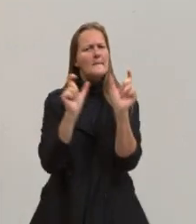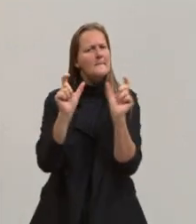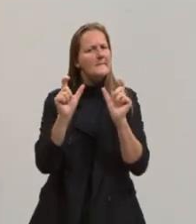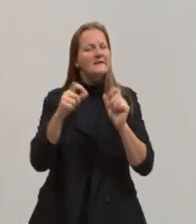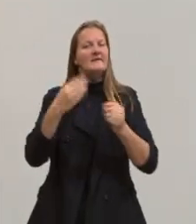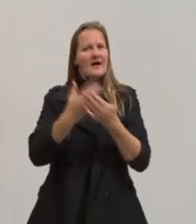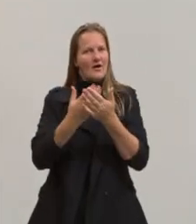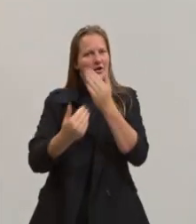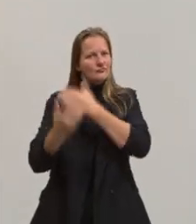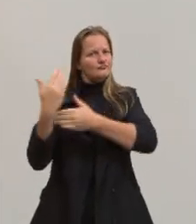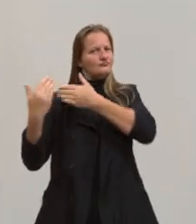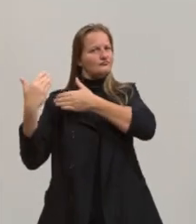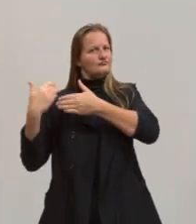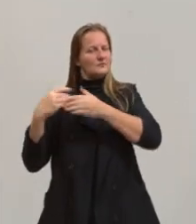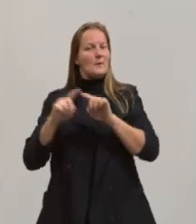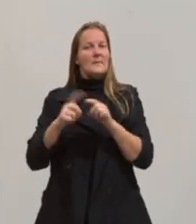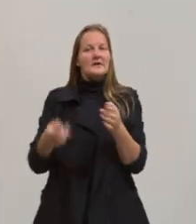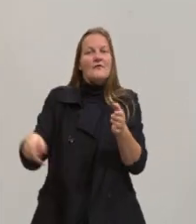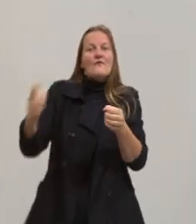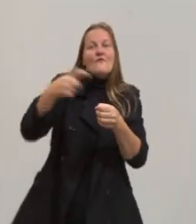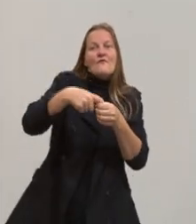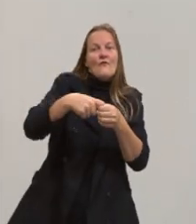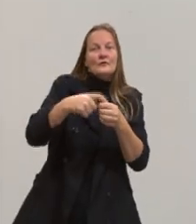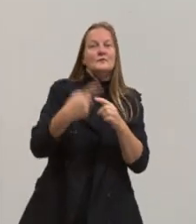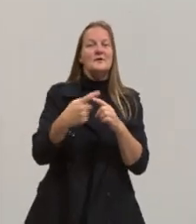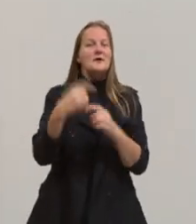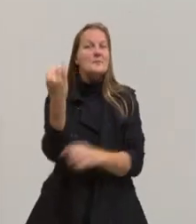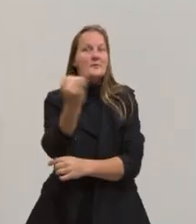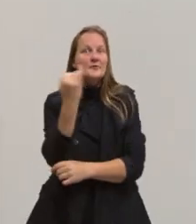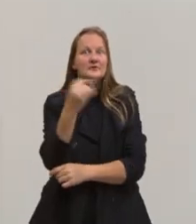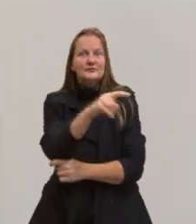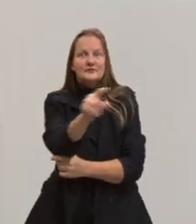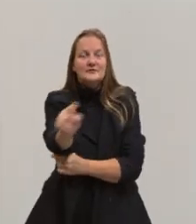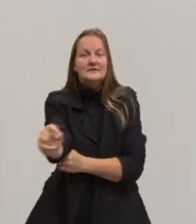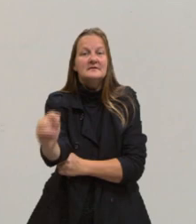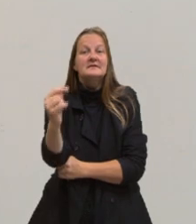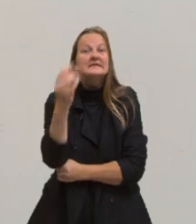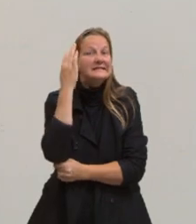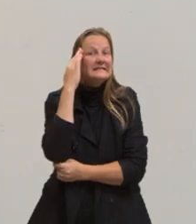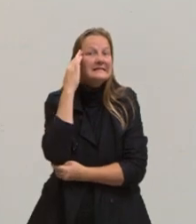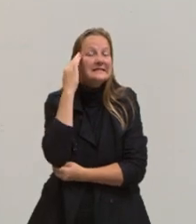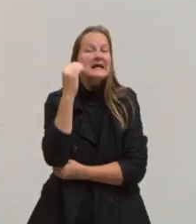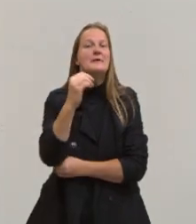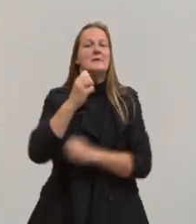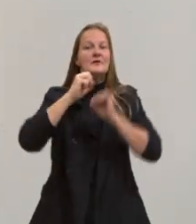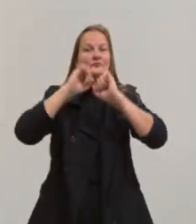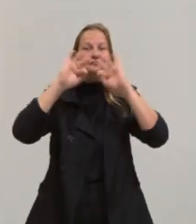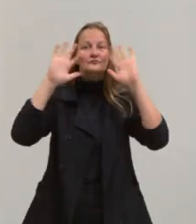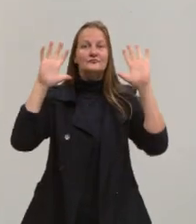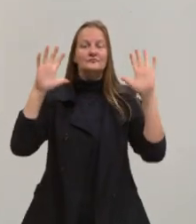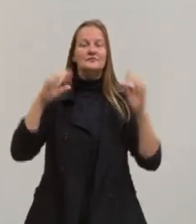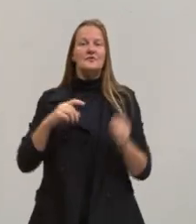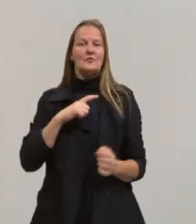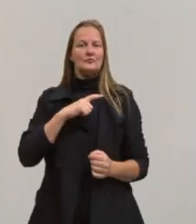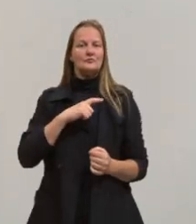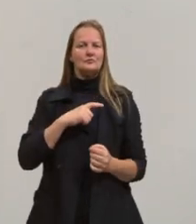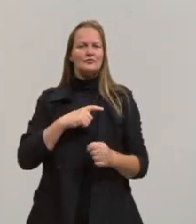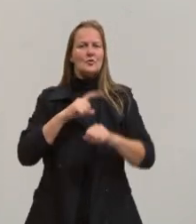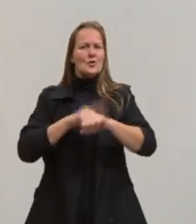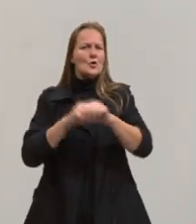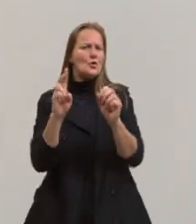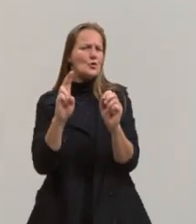outras aulas anteriores estou retomando porque elas são importantes para que vocês entendam que a nessa nomenclatura